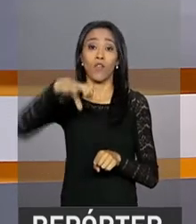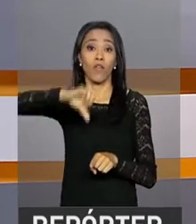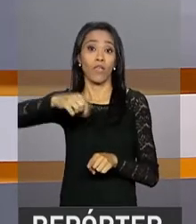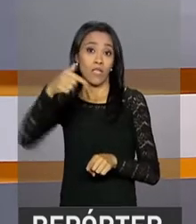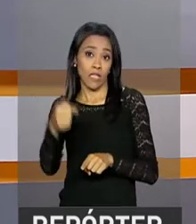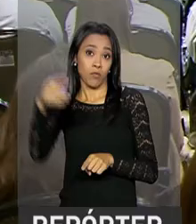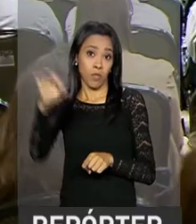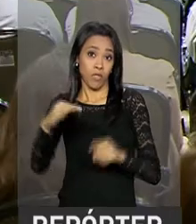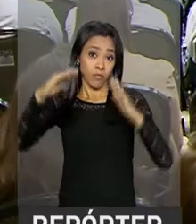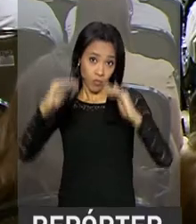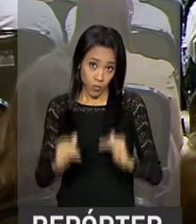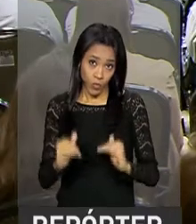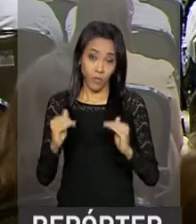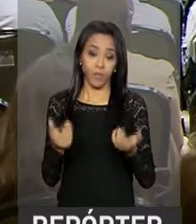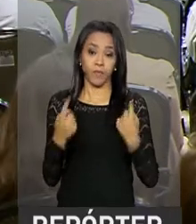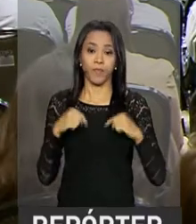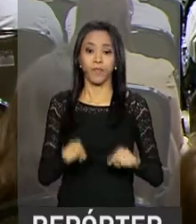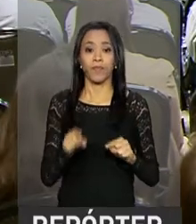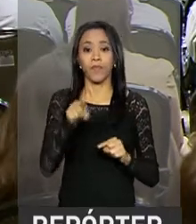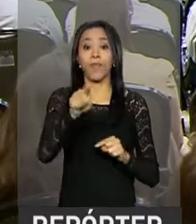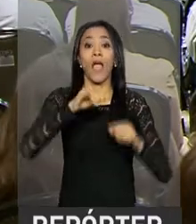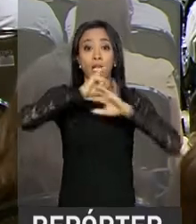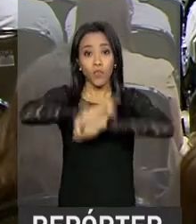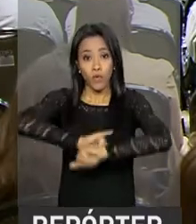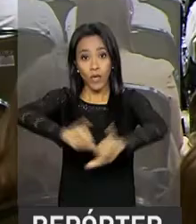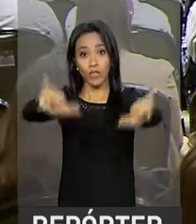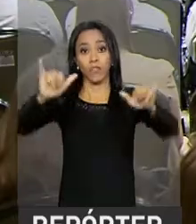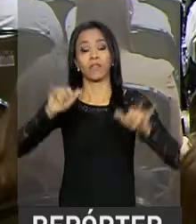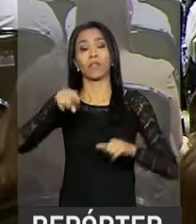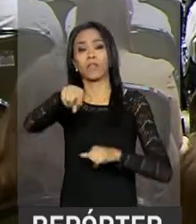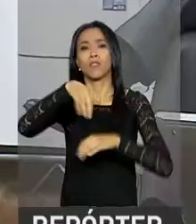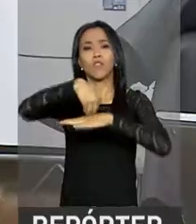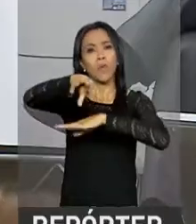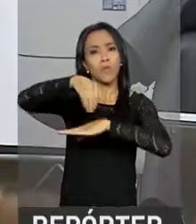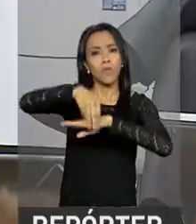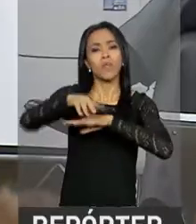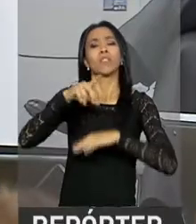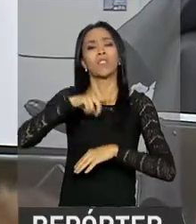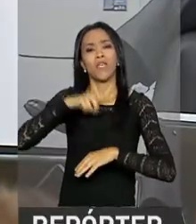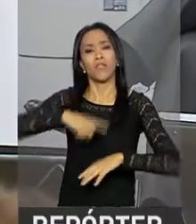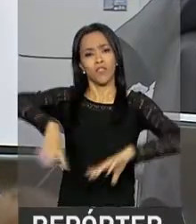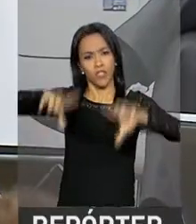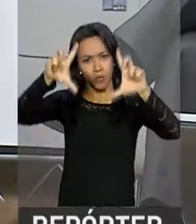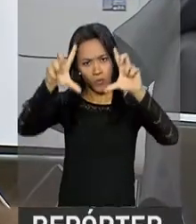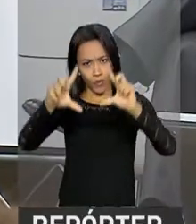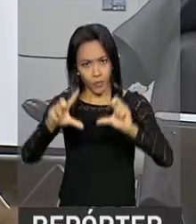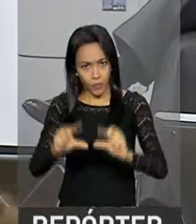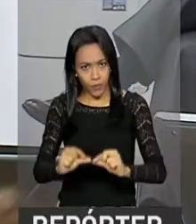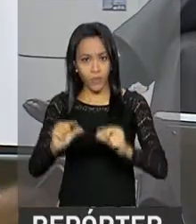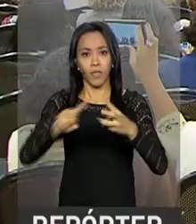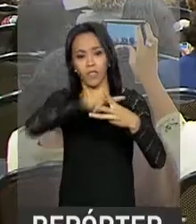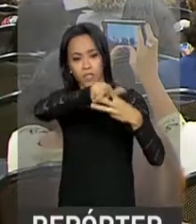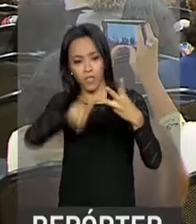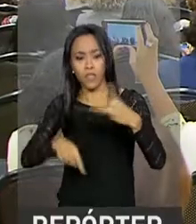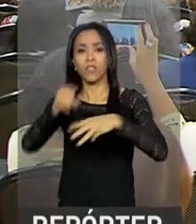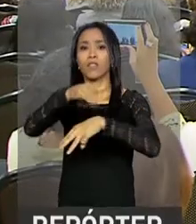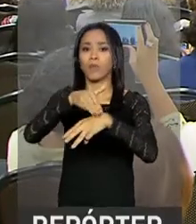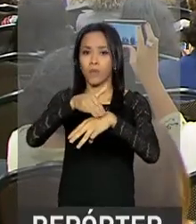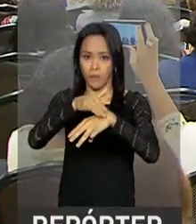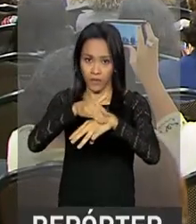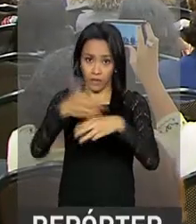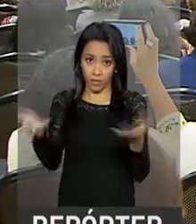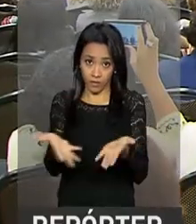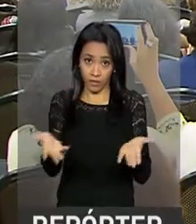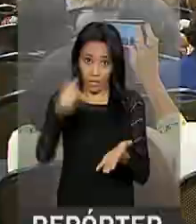97%. A divulgação dos dados que indicam queda no registro de dengue, chikungunya e zika este ano